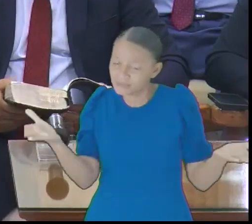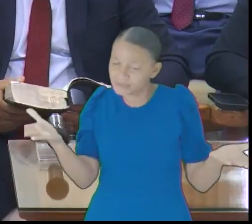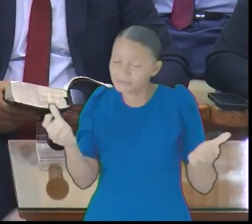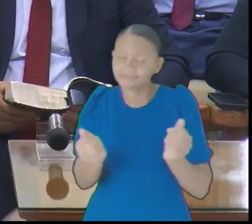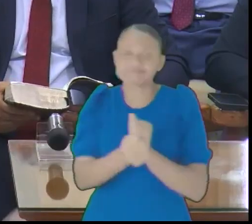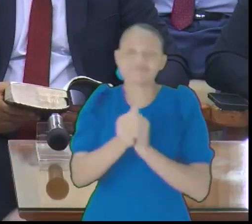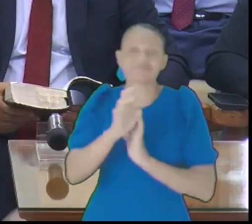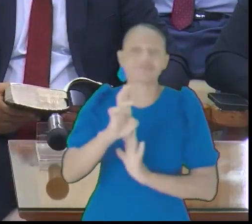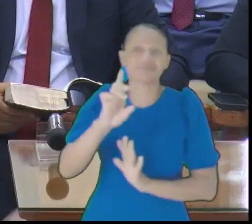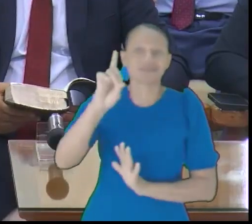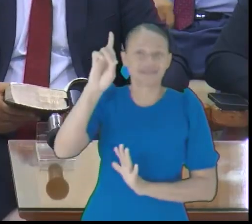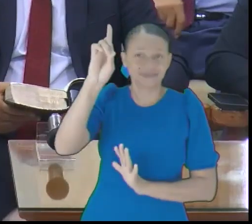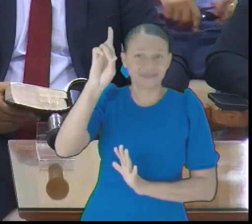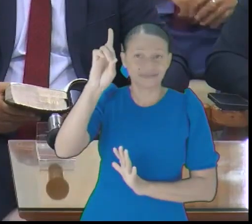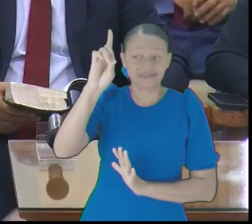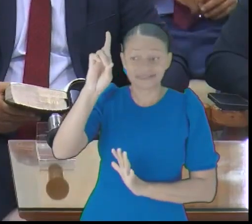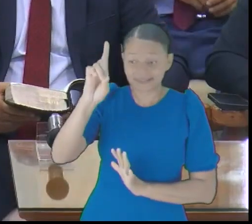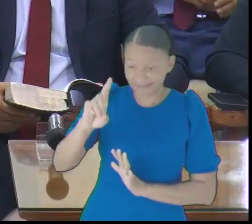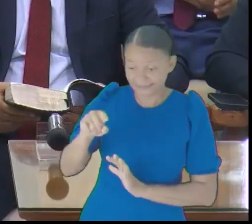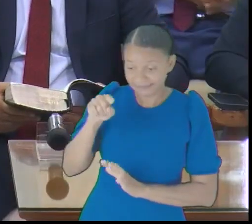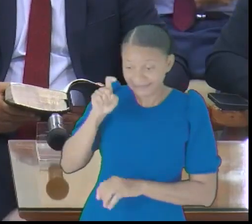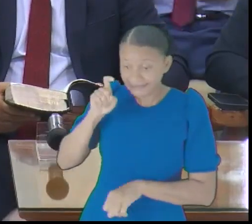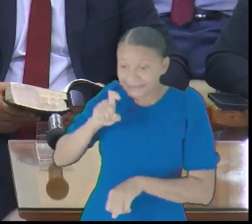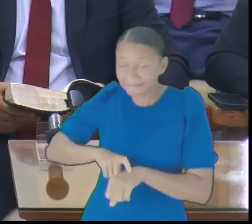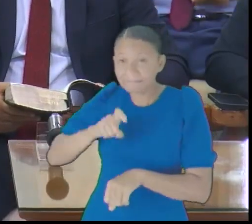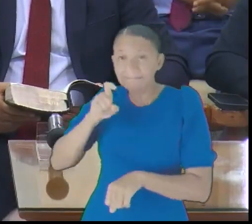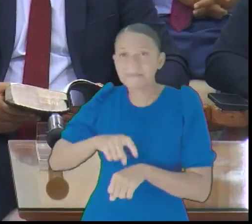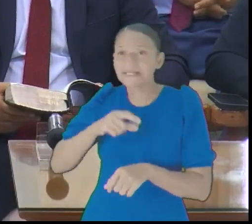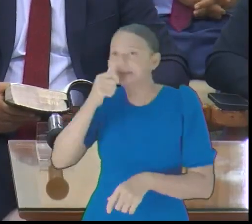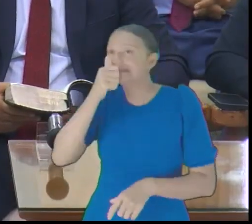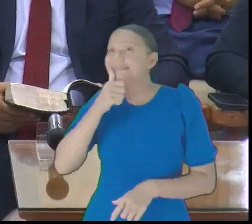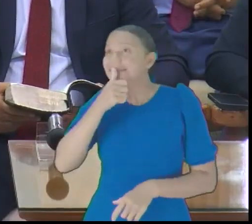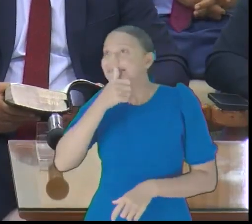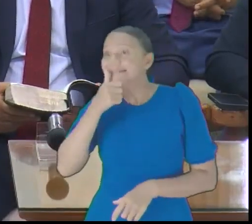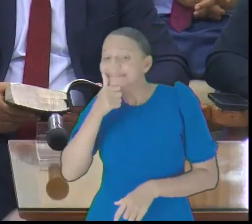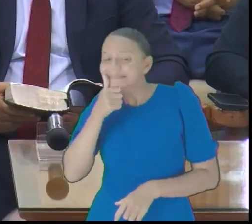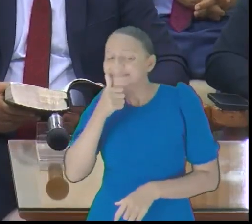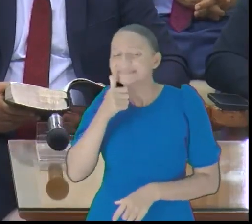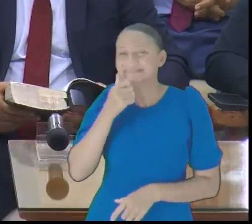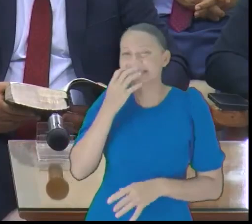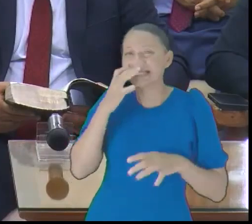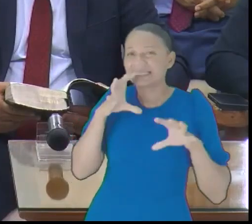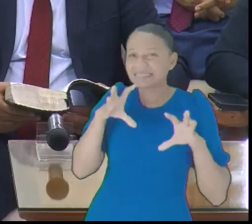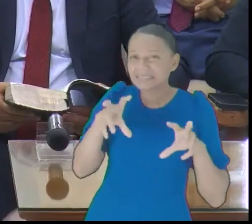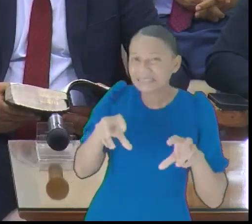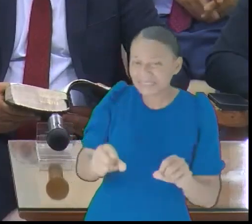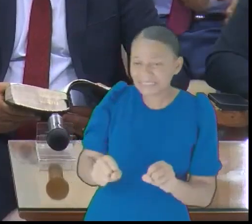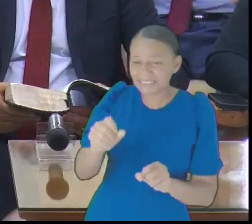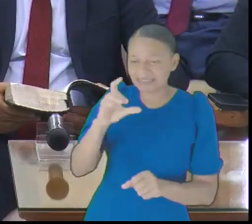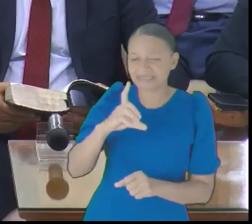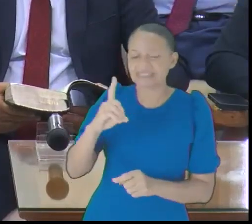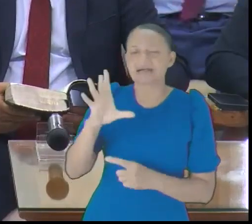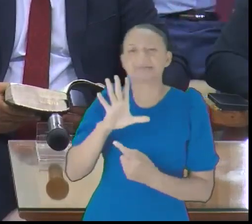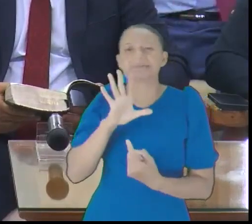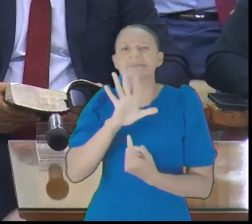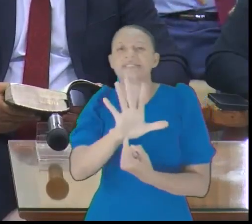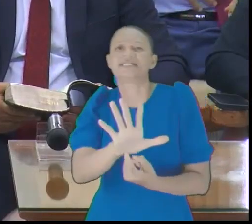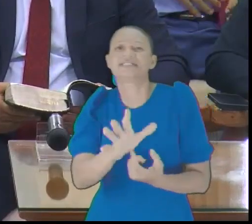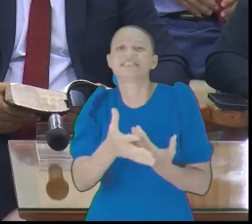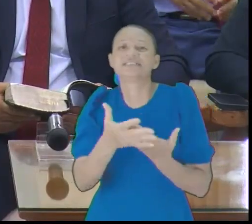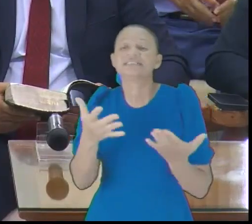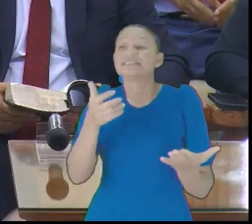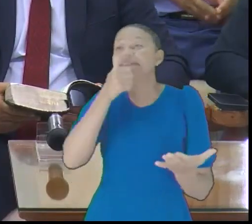Glória a Deus. E nesta aliança com sacrifício de animais, Deus está apontando para o